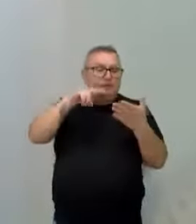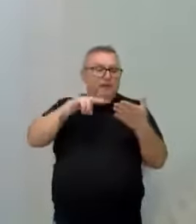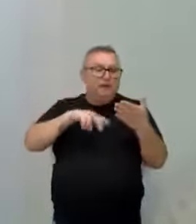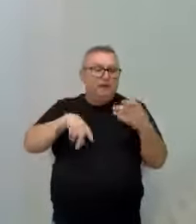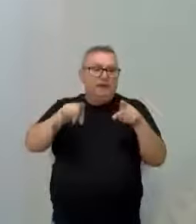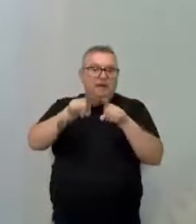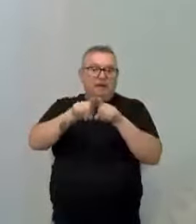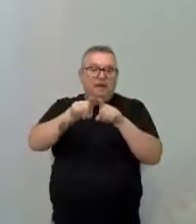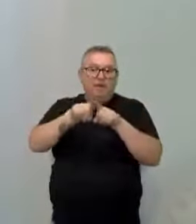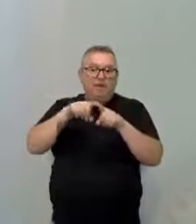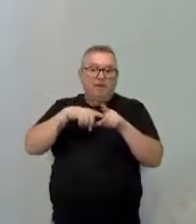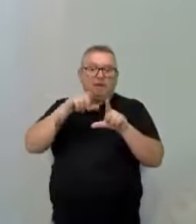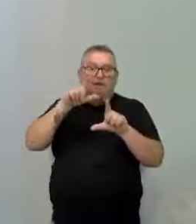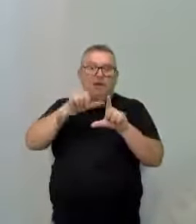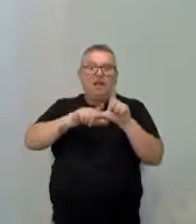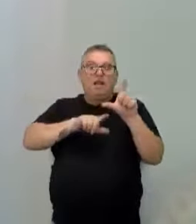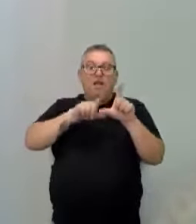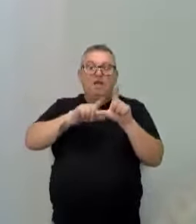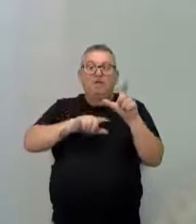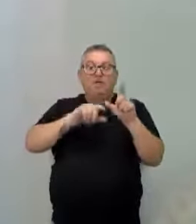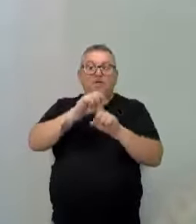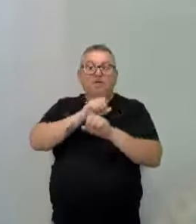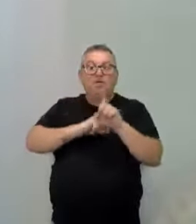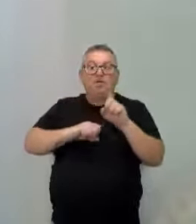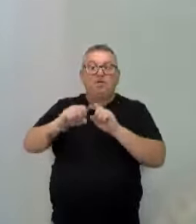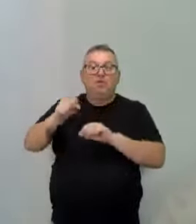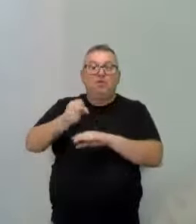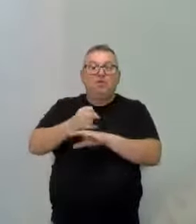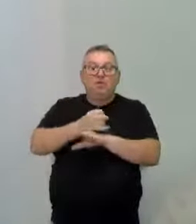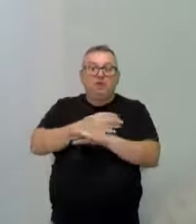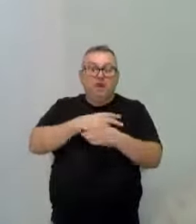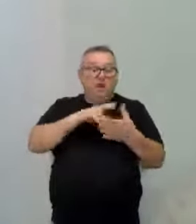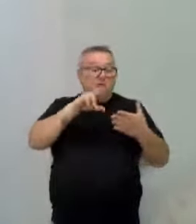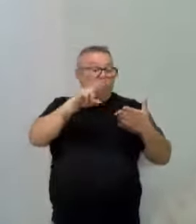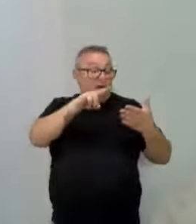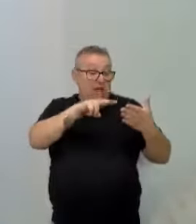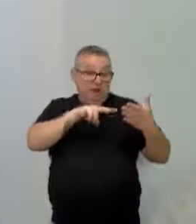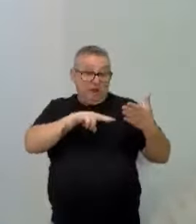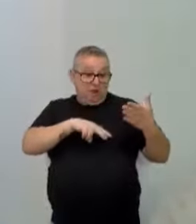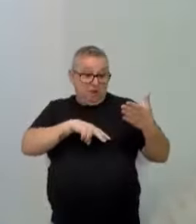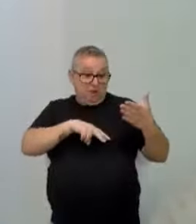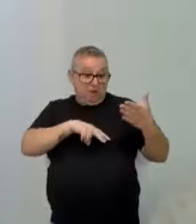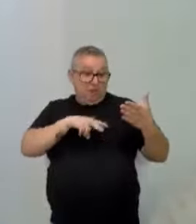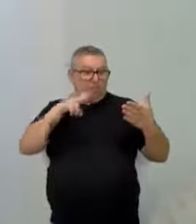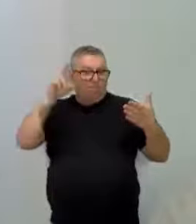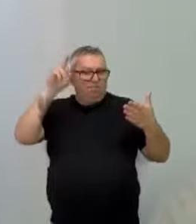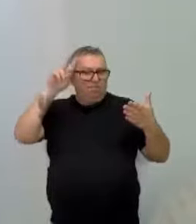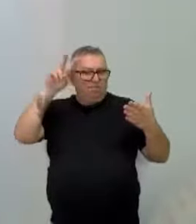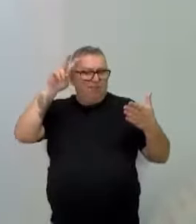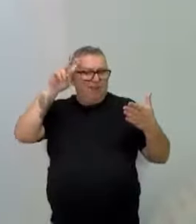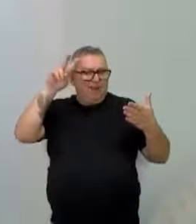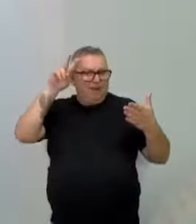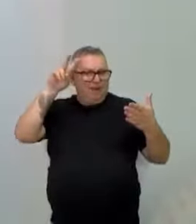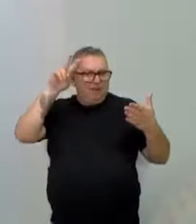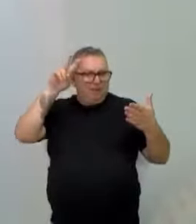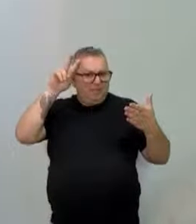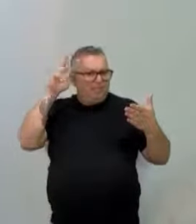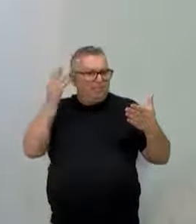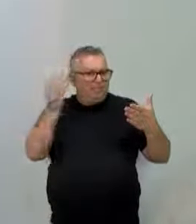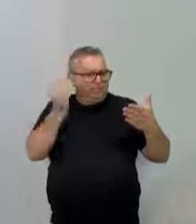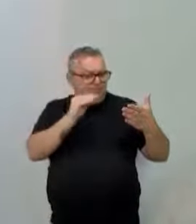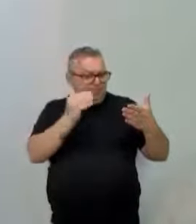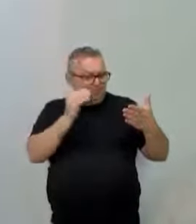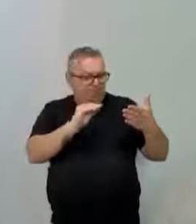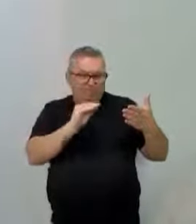competência. Isso é letramento socioemocional. Então, eu leio, relembro, vejo a definição,